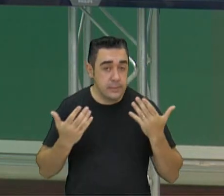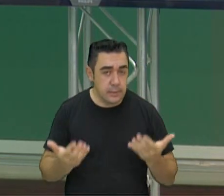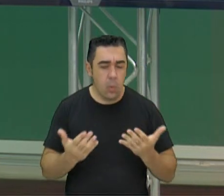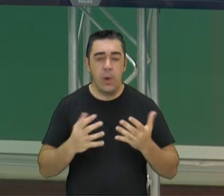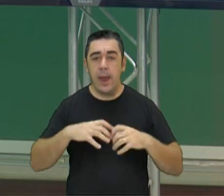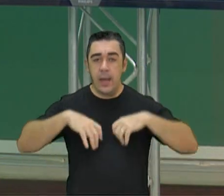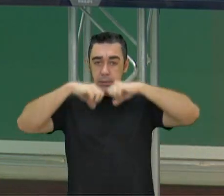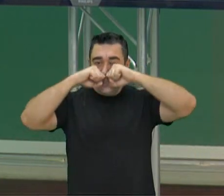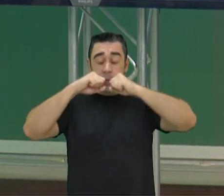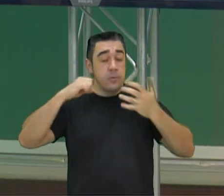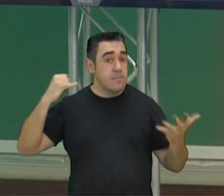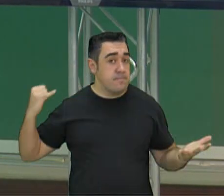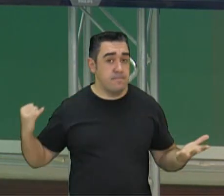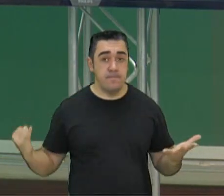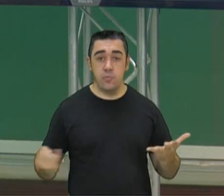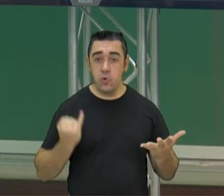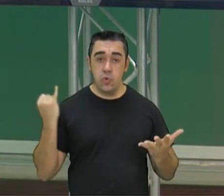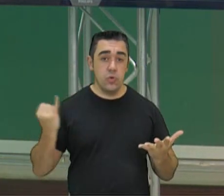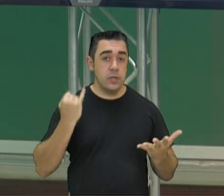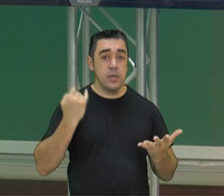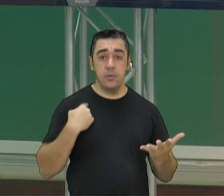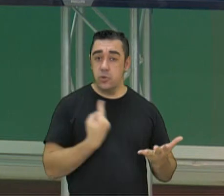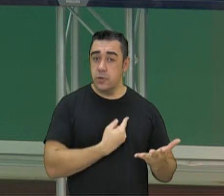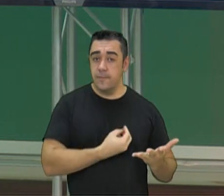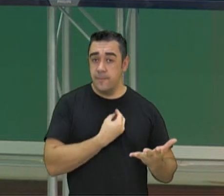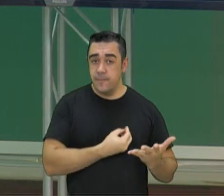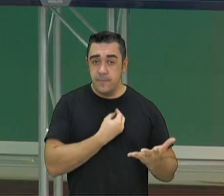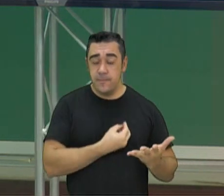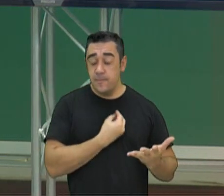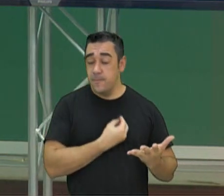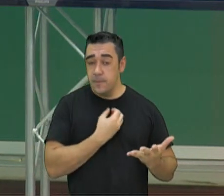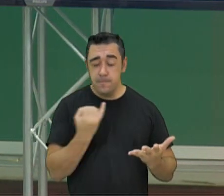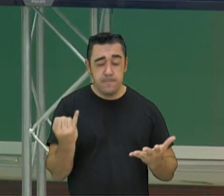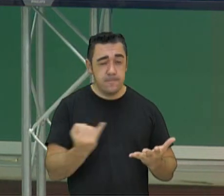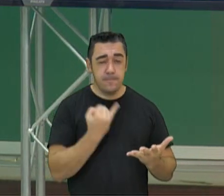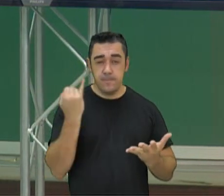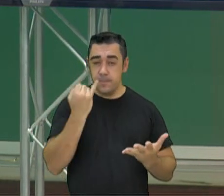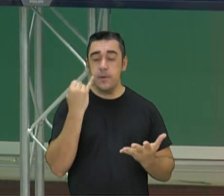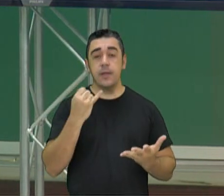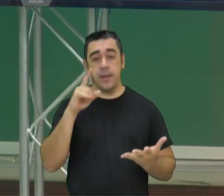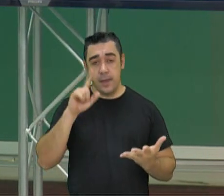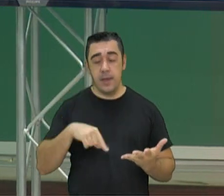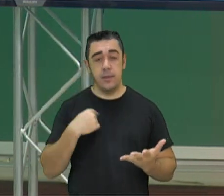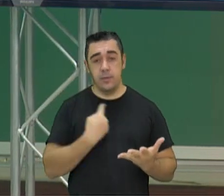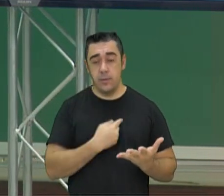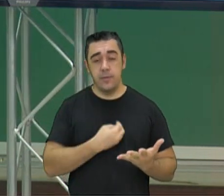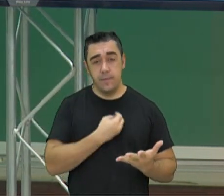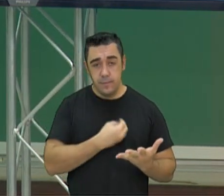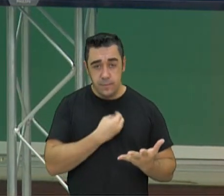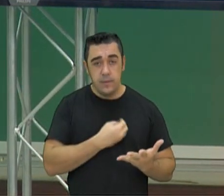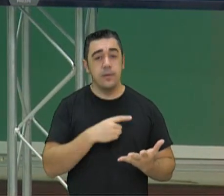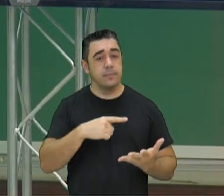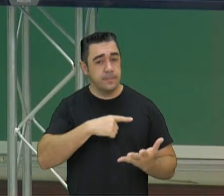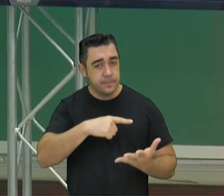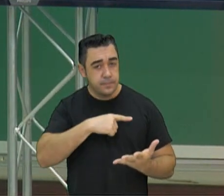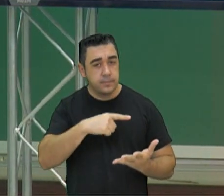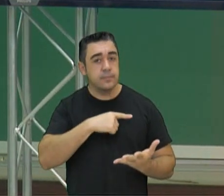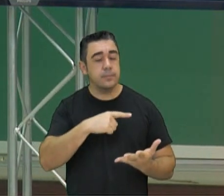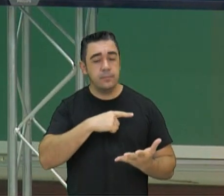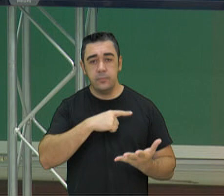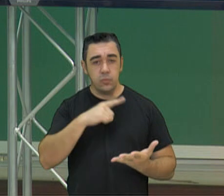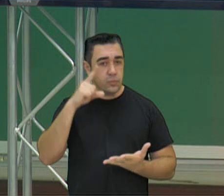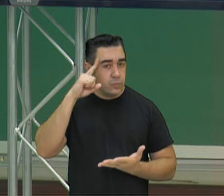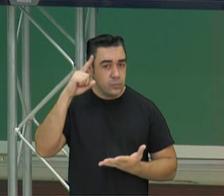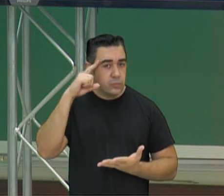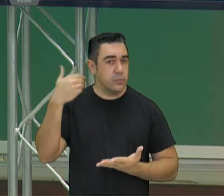é essencial, é vital à nossa vida. Então é um elemento presente na nossa vida diária.